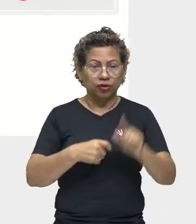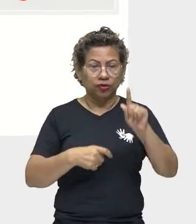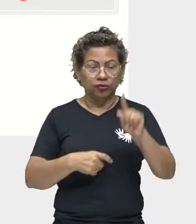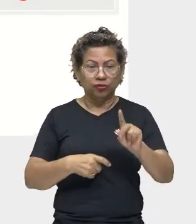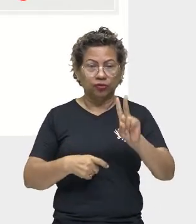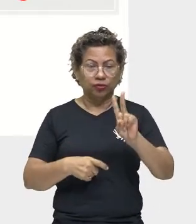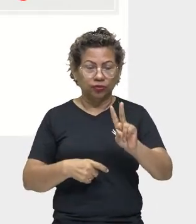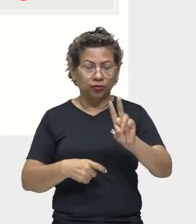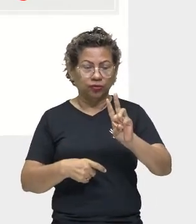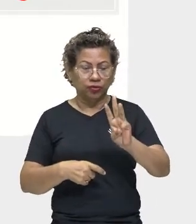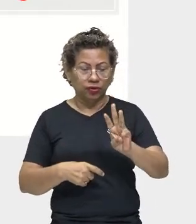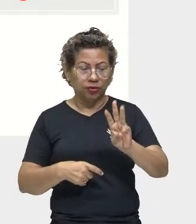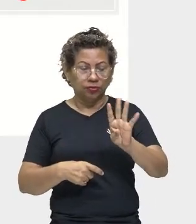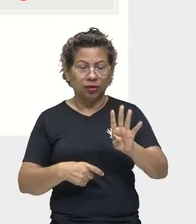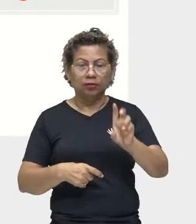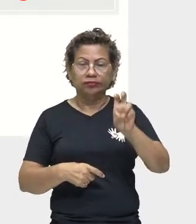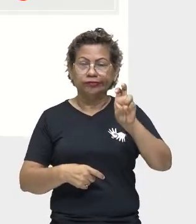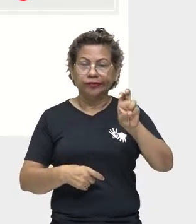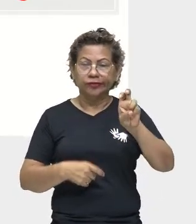5x.